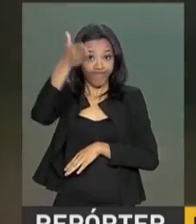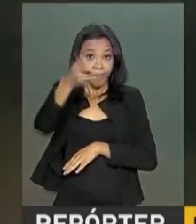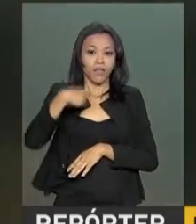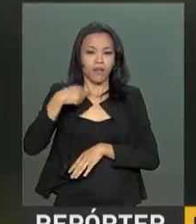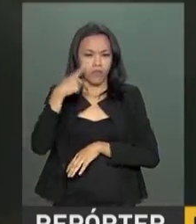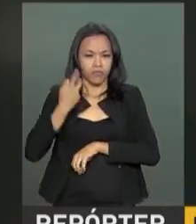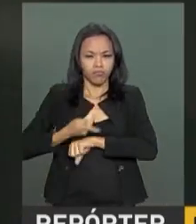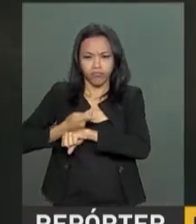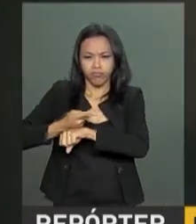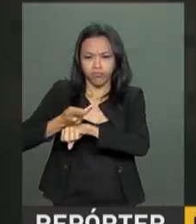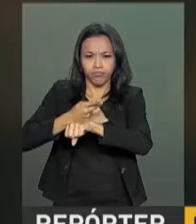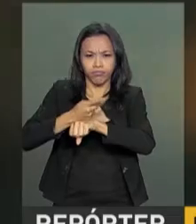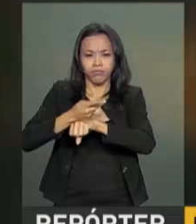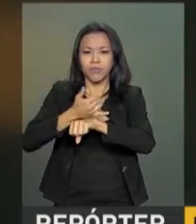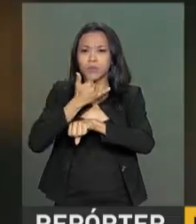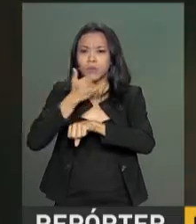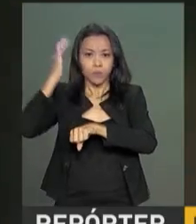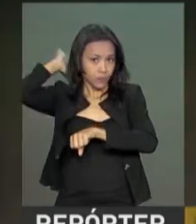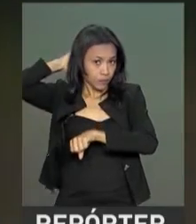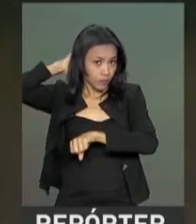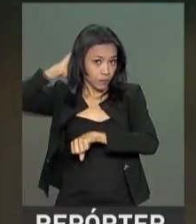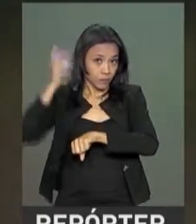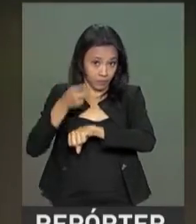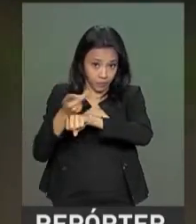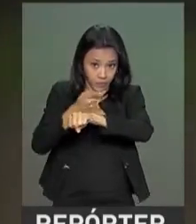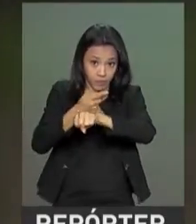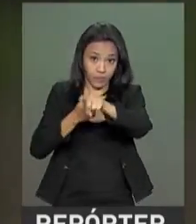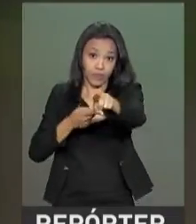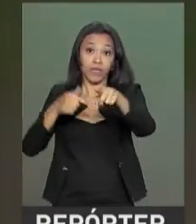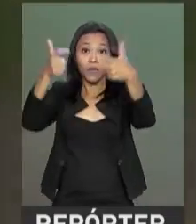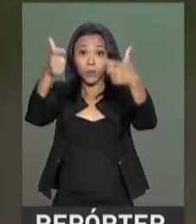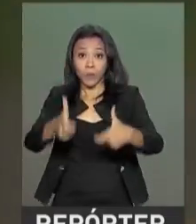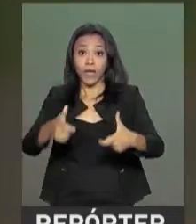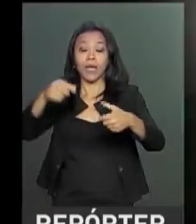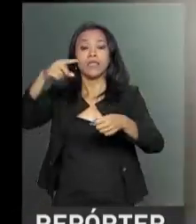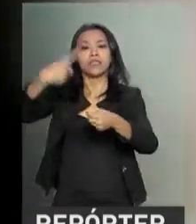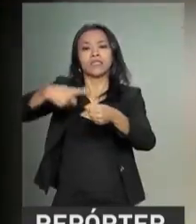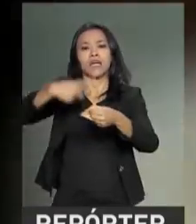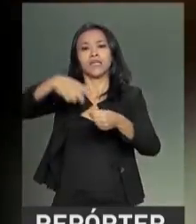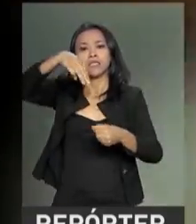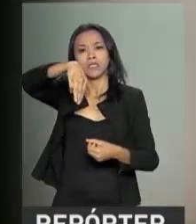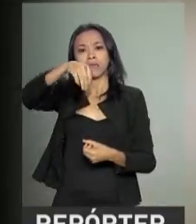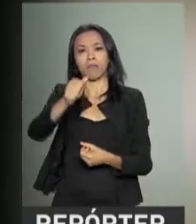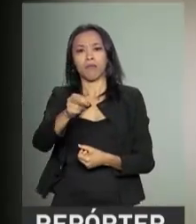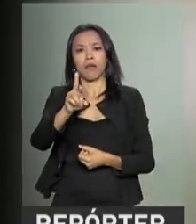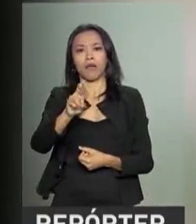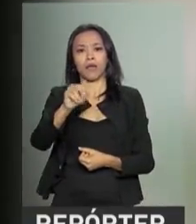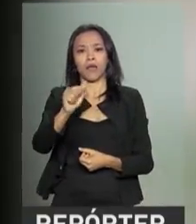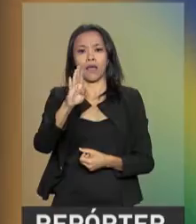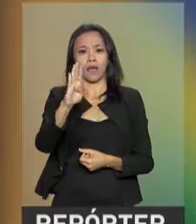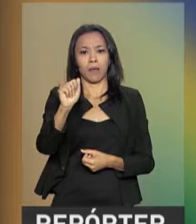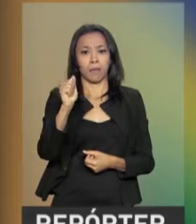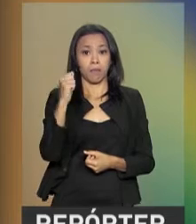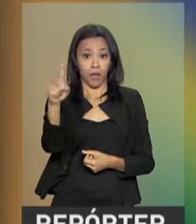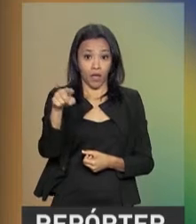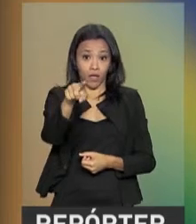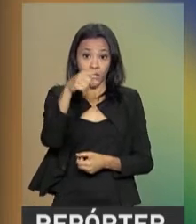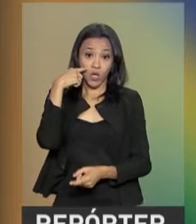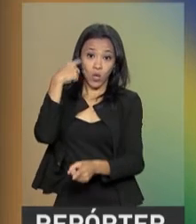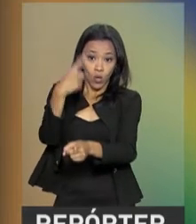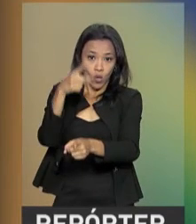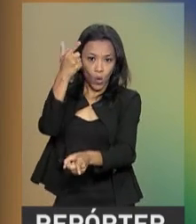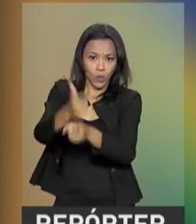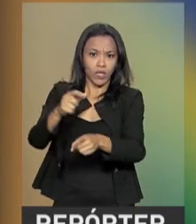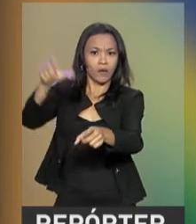de emprego sine em marabá local onde trabalhava os investigados e também na residência deles eles encontraram